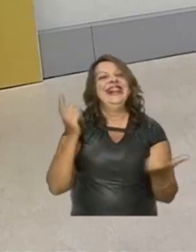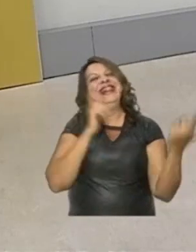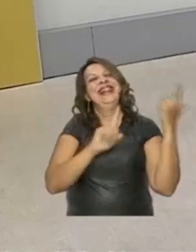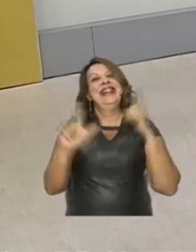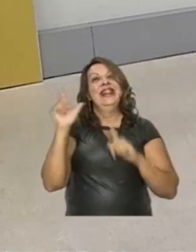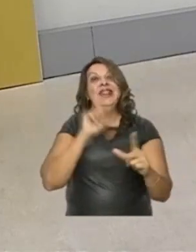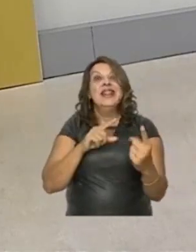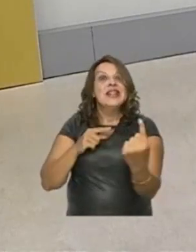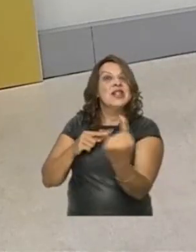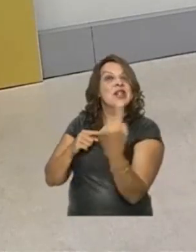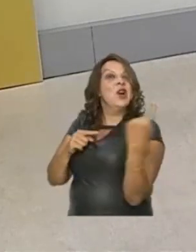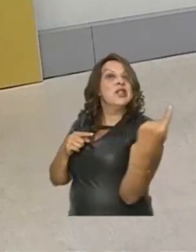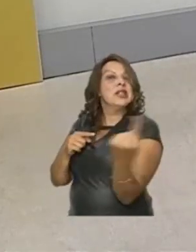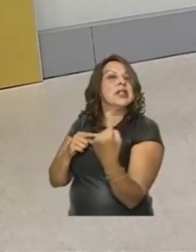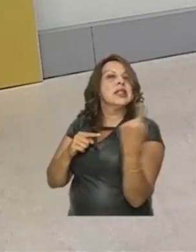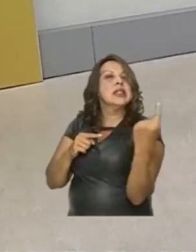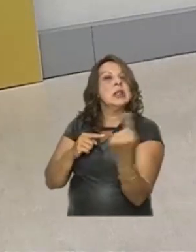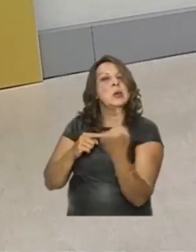Levou sozinho